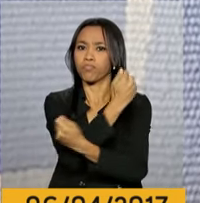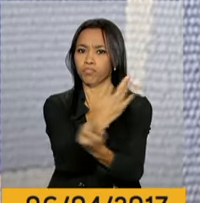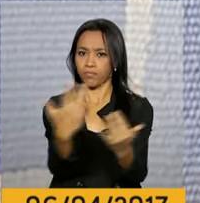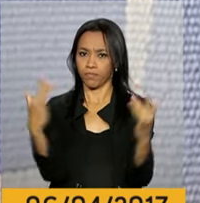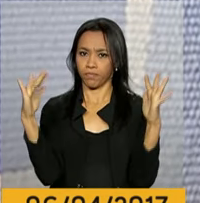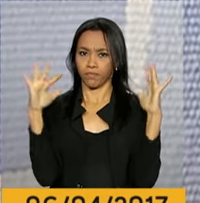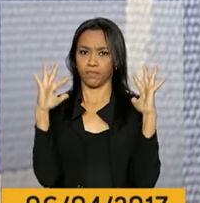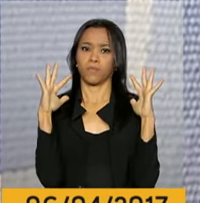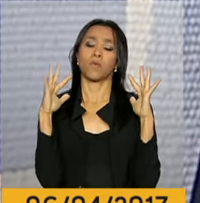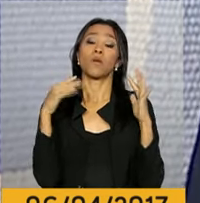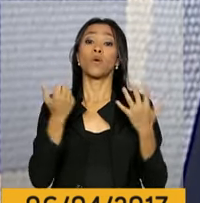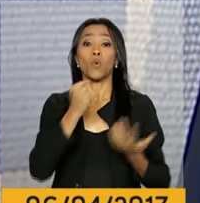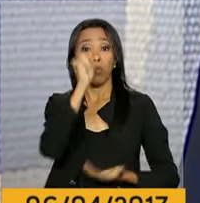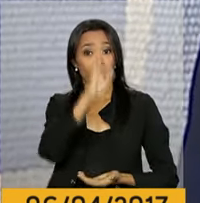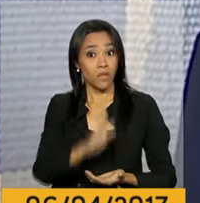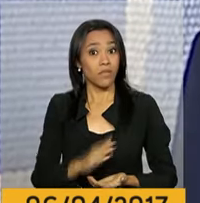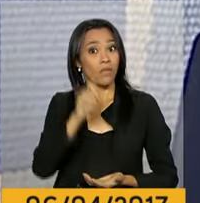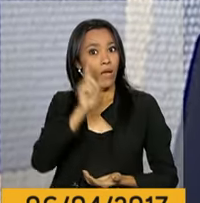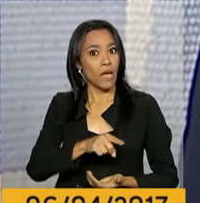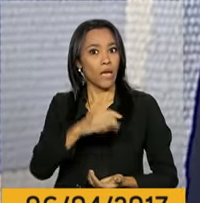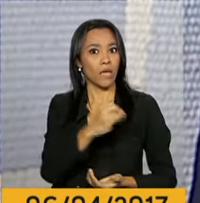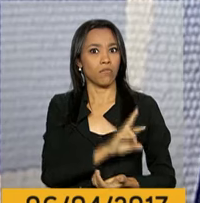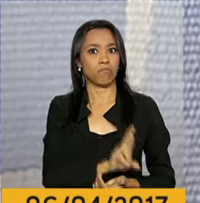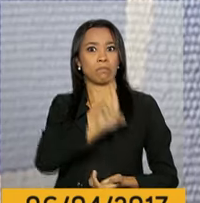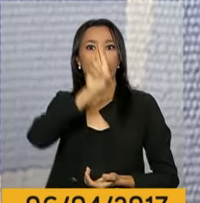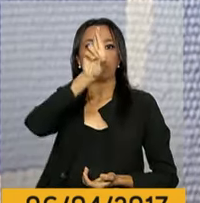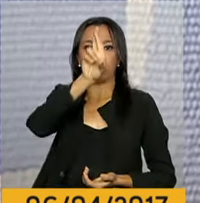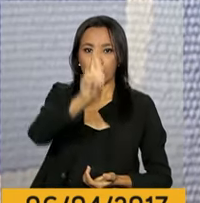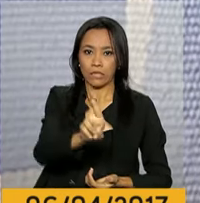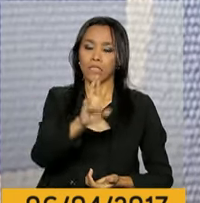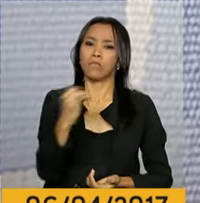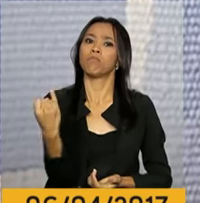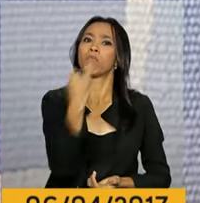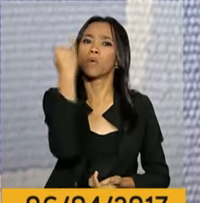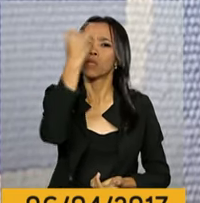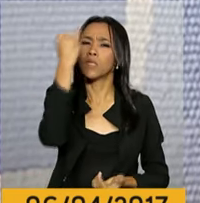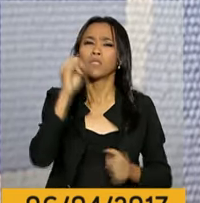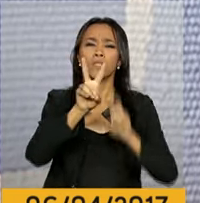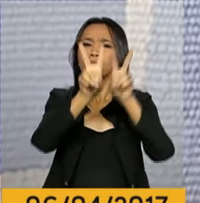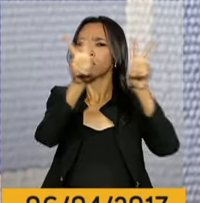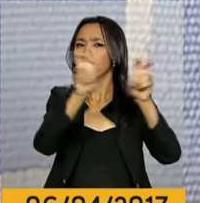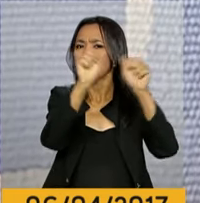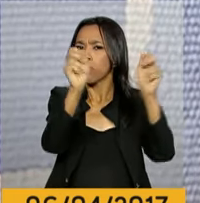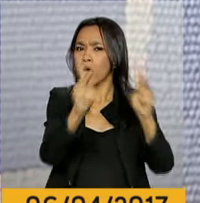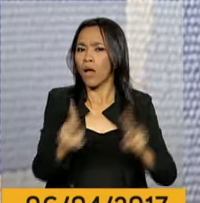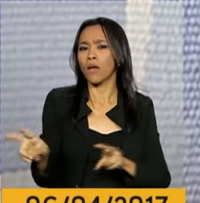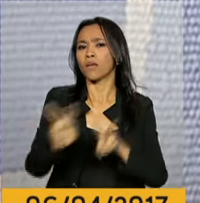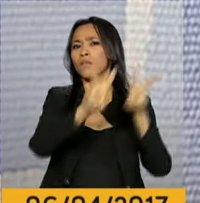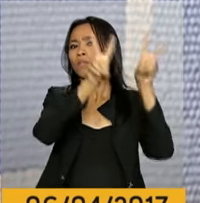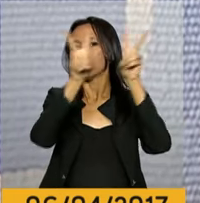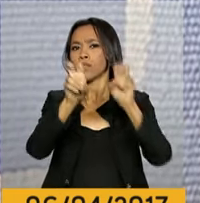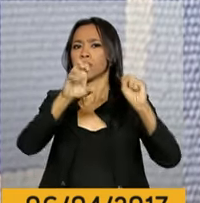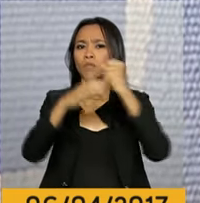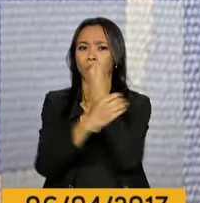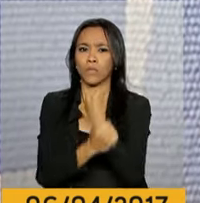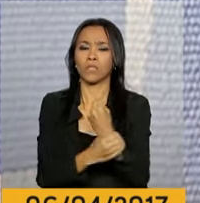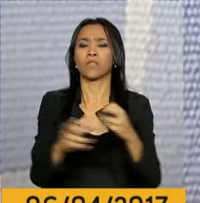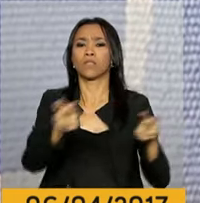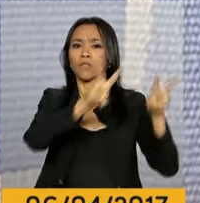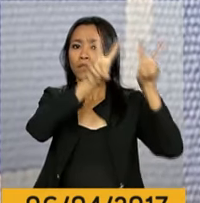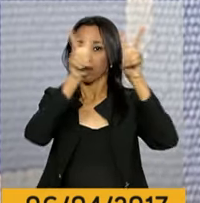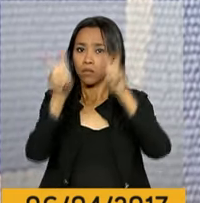destaca como um ator global importante quanto à paz, à segurança e à